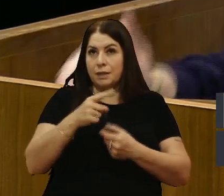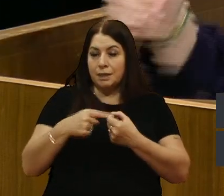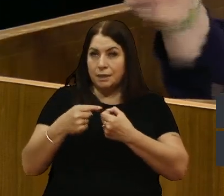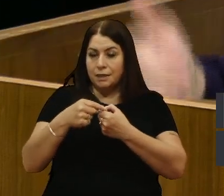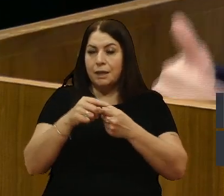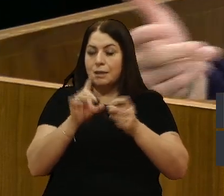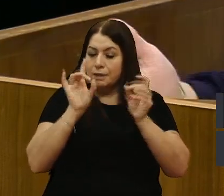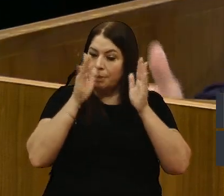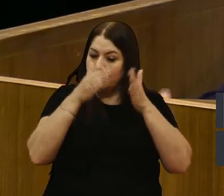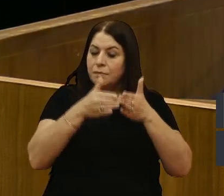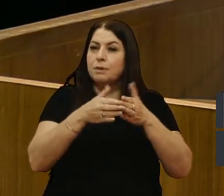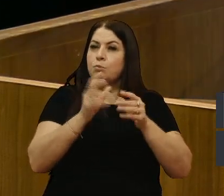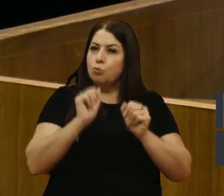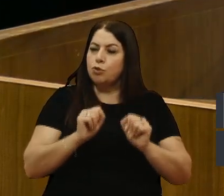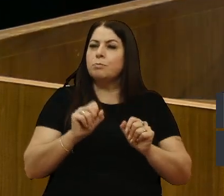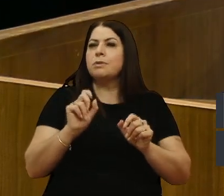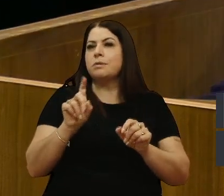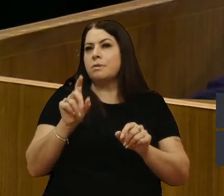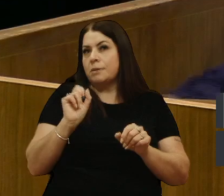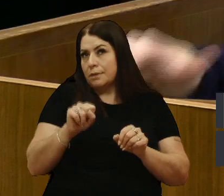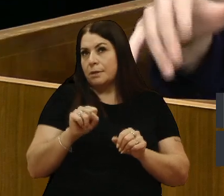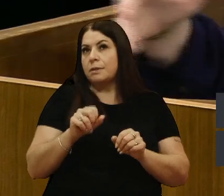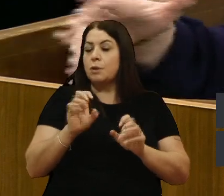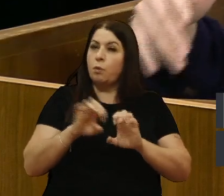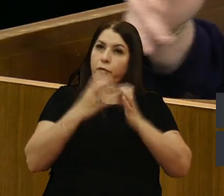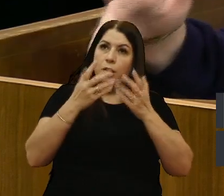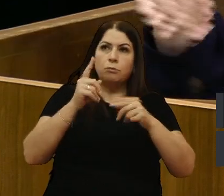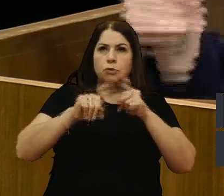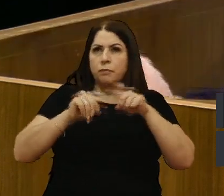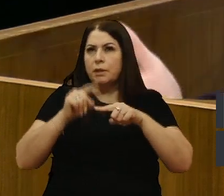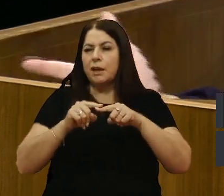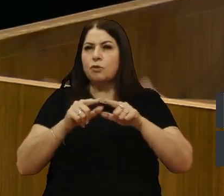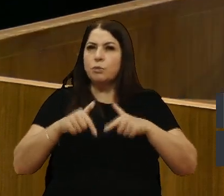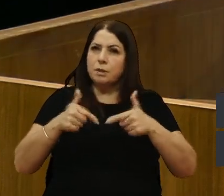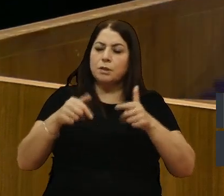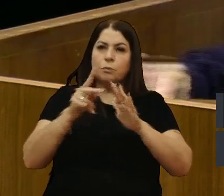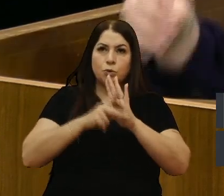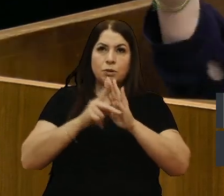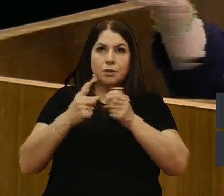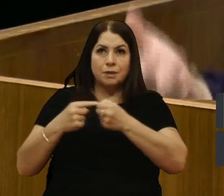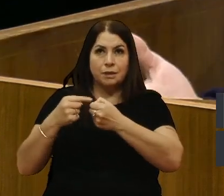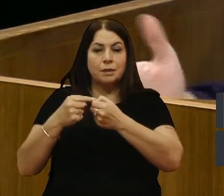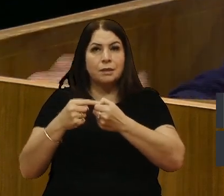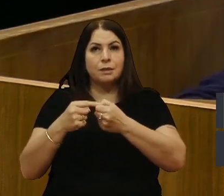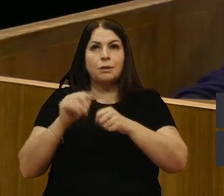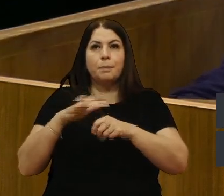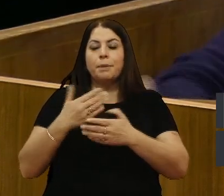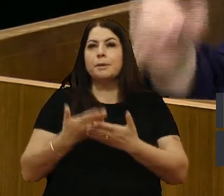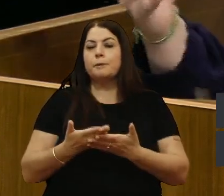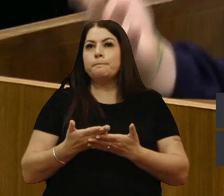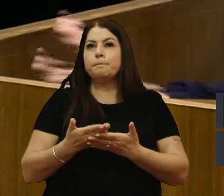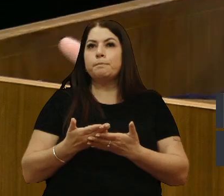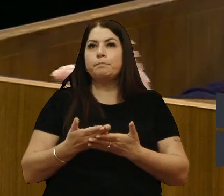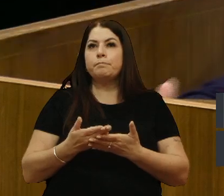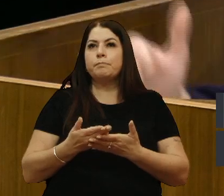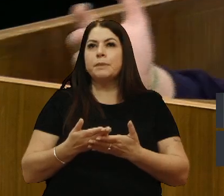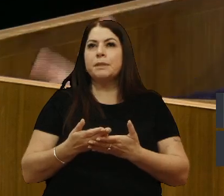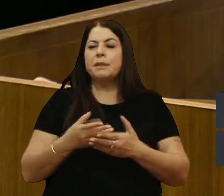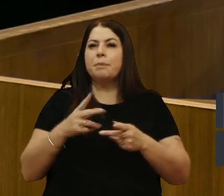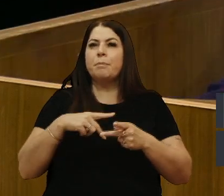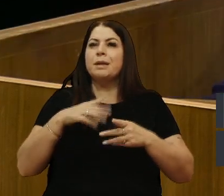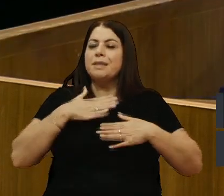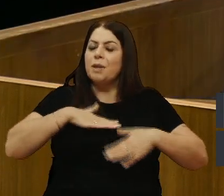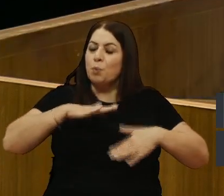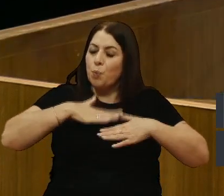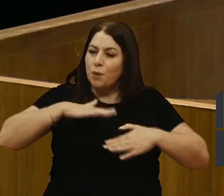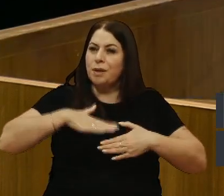cidade, poderíamos, sim, ter um evento, né, uma atividade, uma ação, um projeto na nossa cidade de forma mais pacífica,